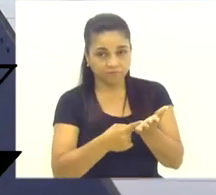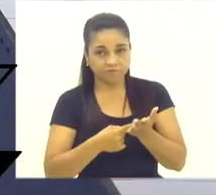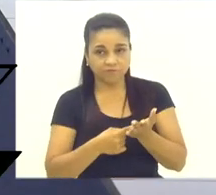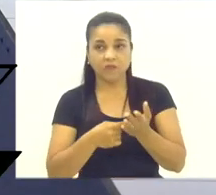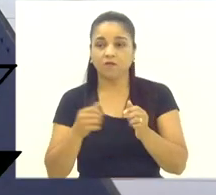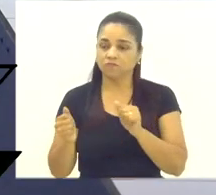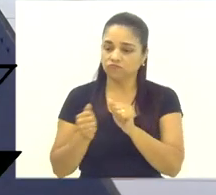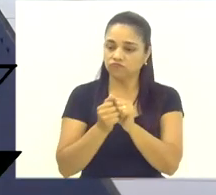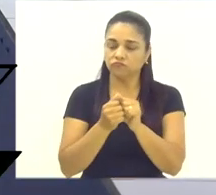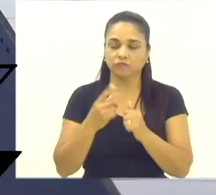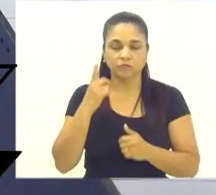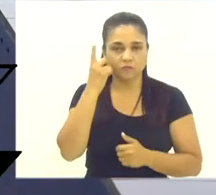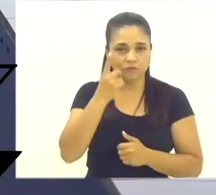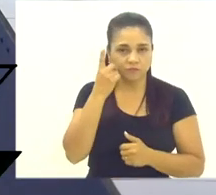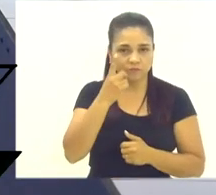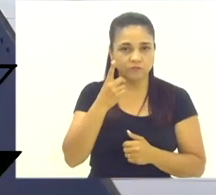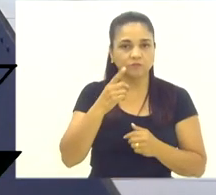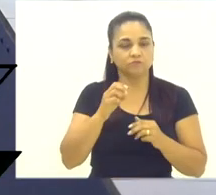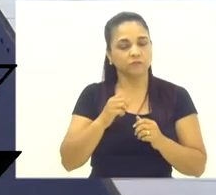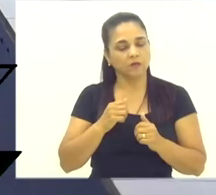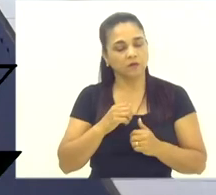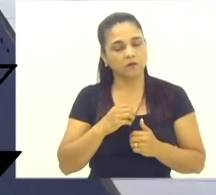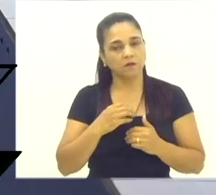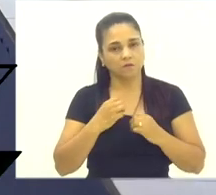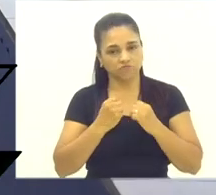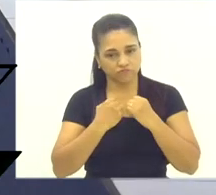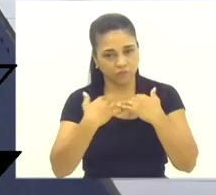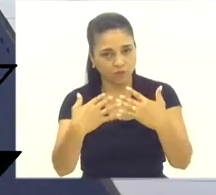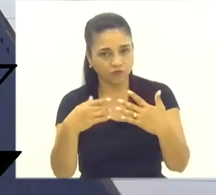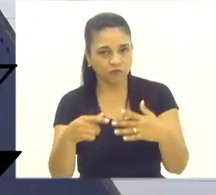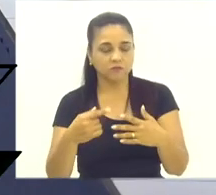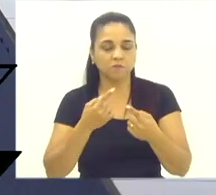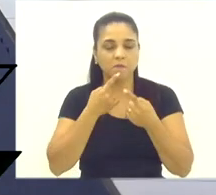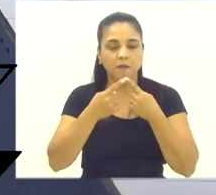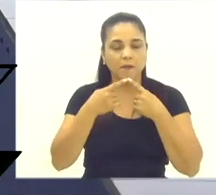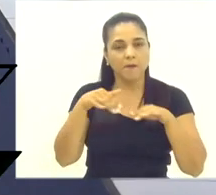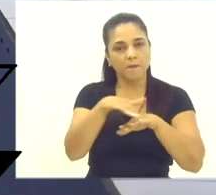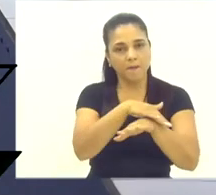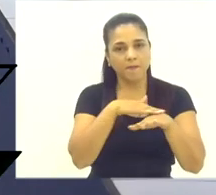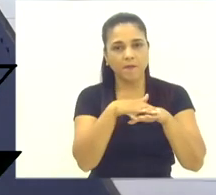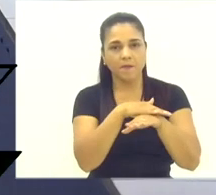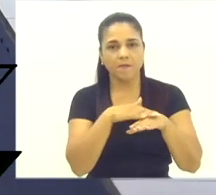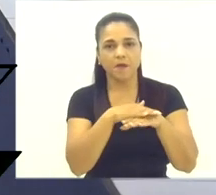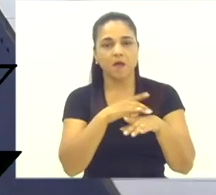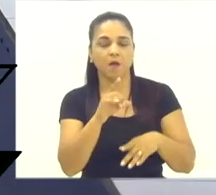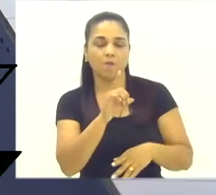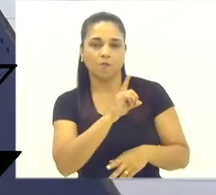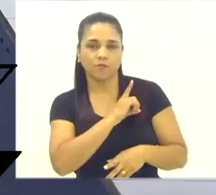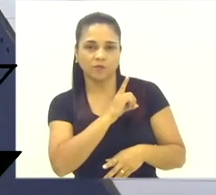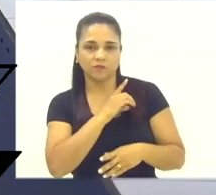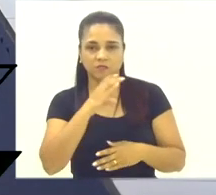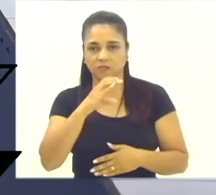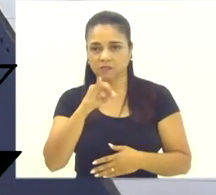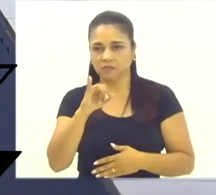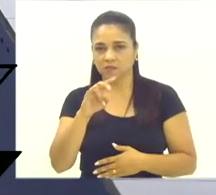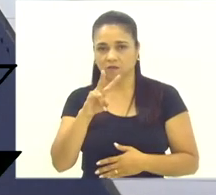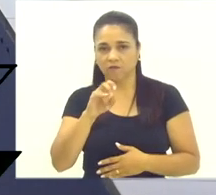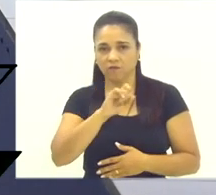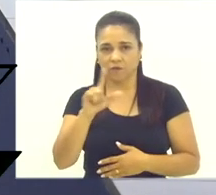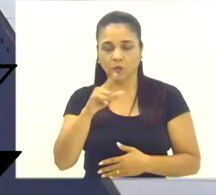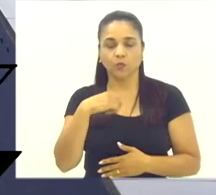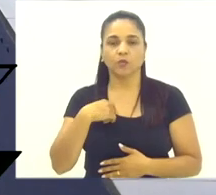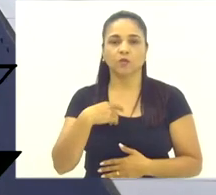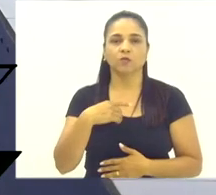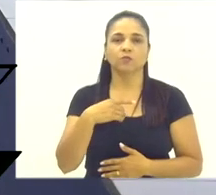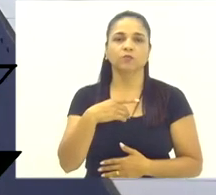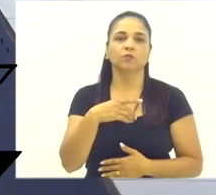acompanham aí nessa audiência para a gente tentar ser um canal de diálogo entre a polícia civil e o Tribunal de Contas na